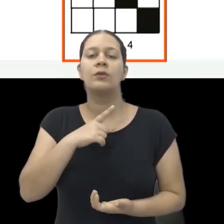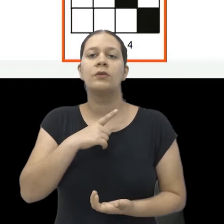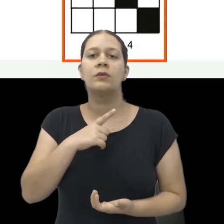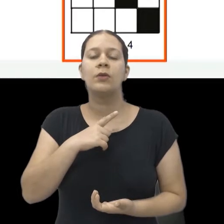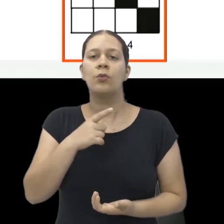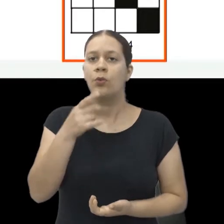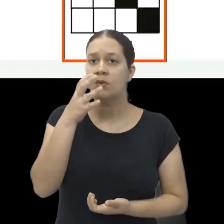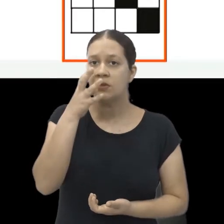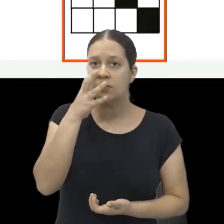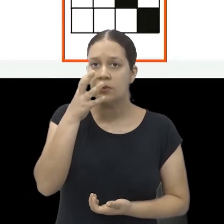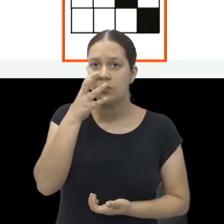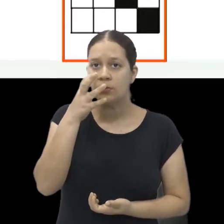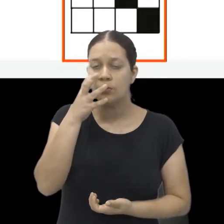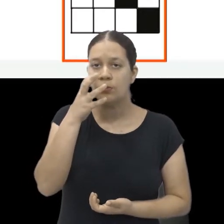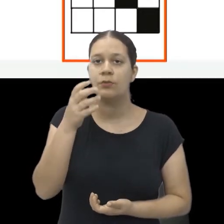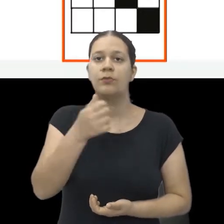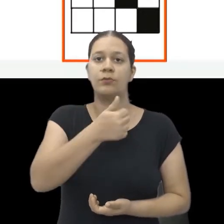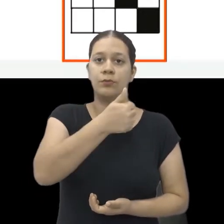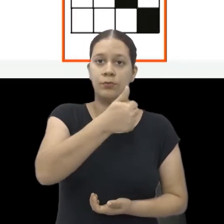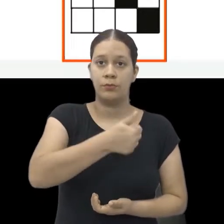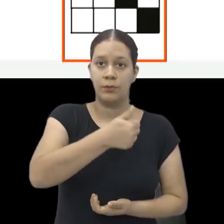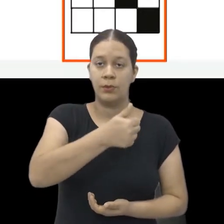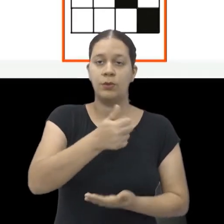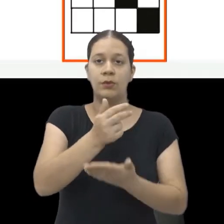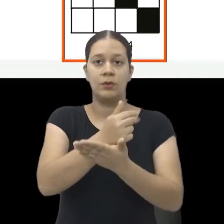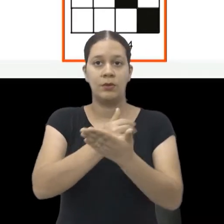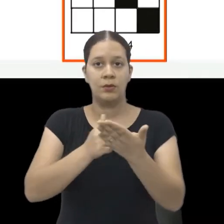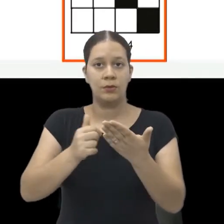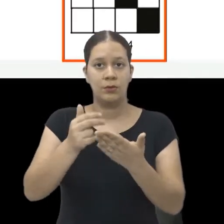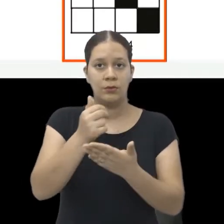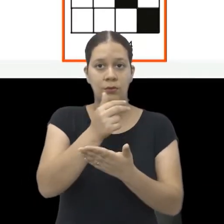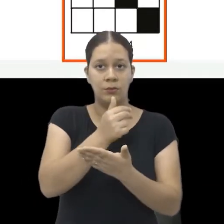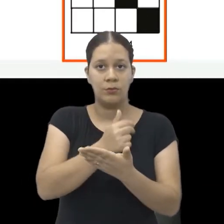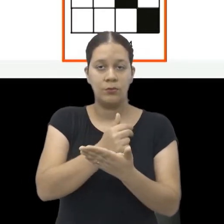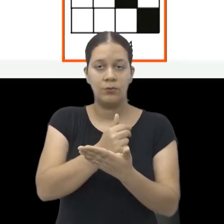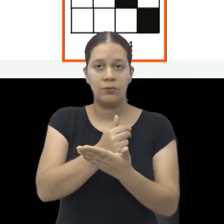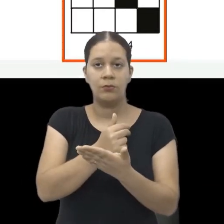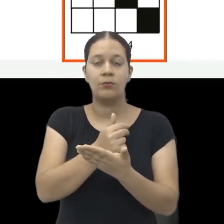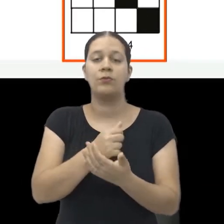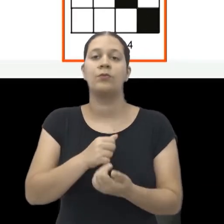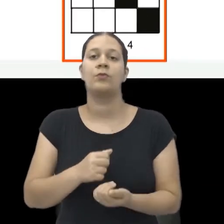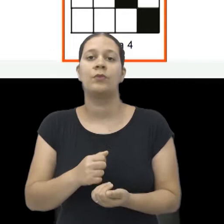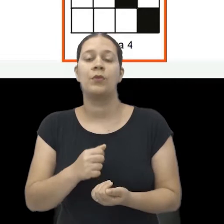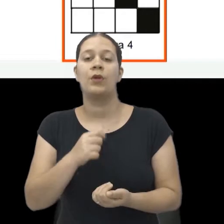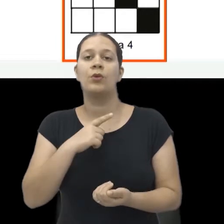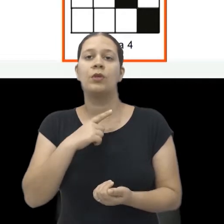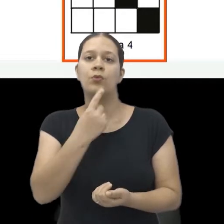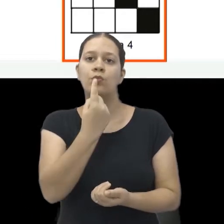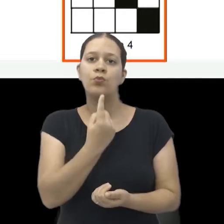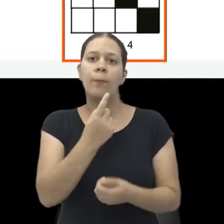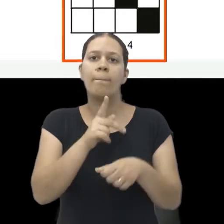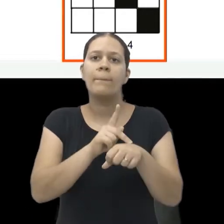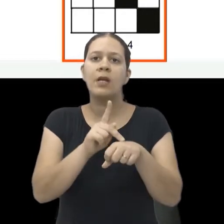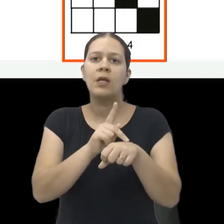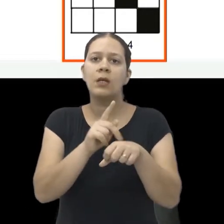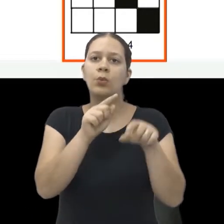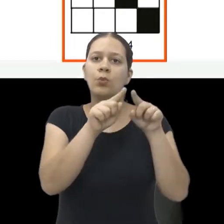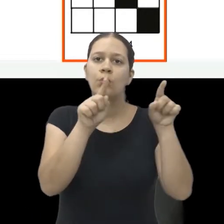ainda temos uma observação. Na figura 1, eu tenho um quadrado